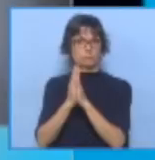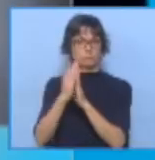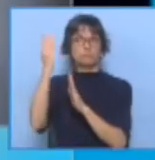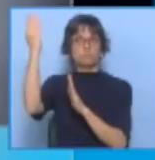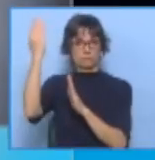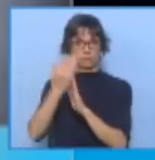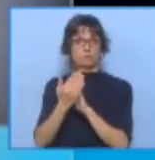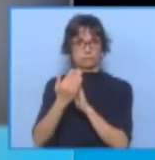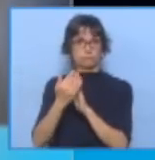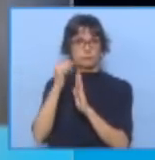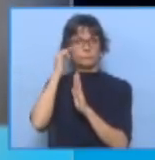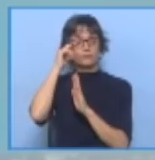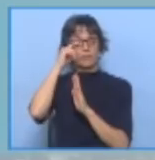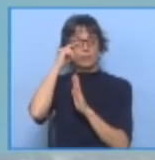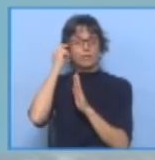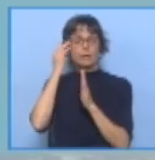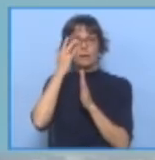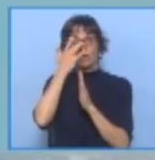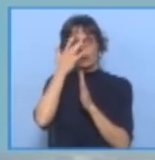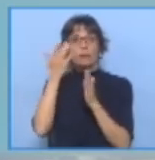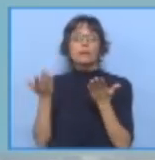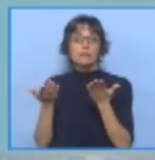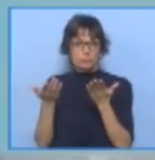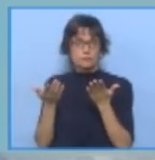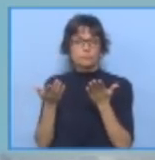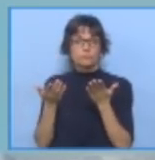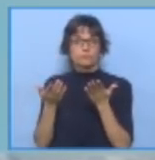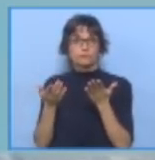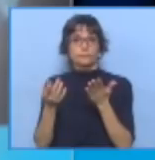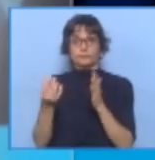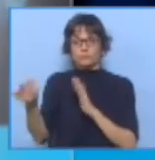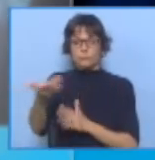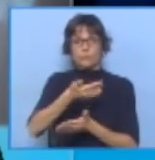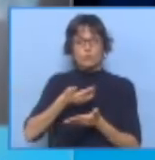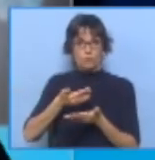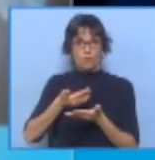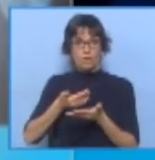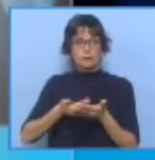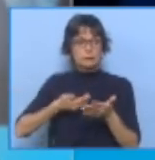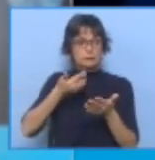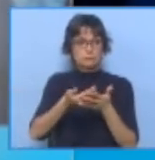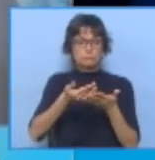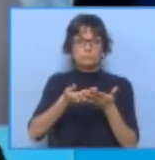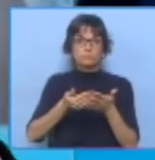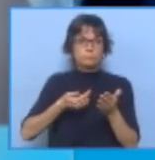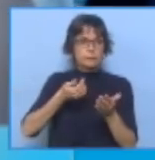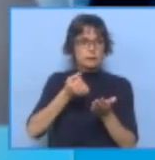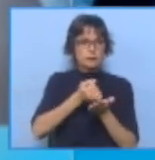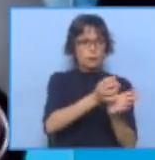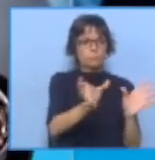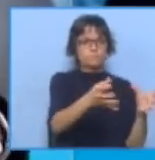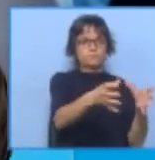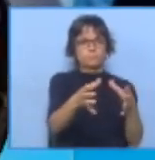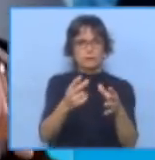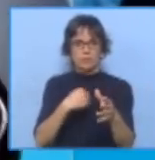essa coleta para os lugares santos, que não são para serem entregues aos franciscanos, mas é para todos. É para todas as comunidades para